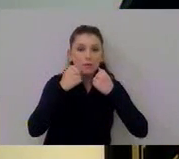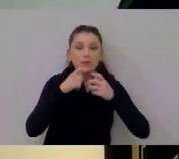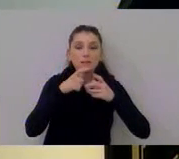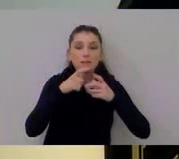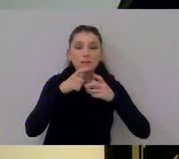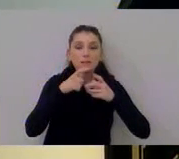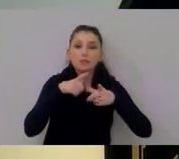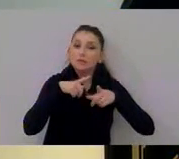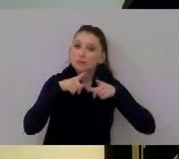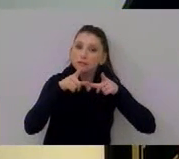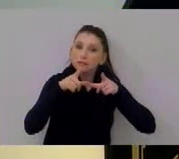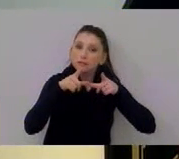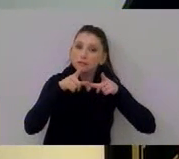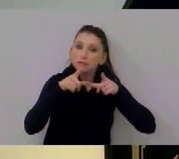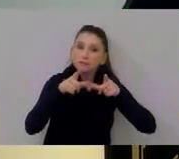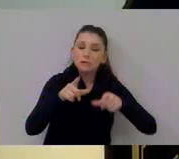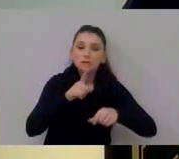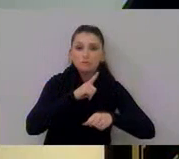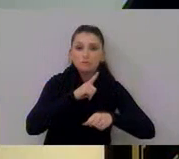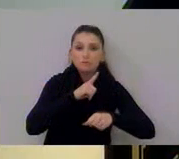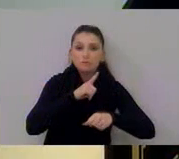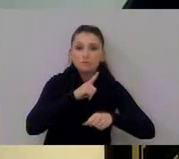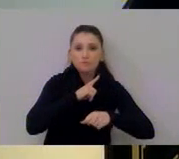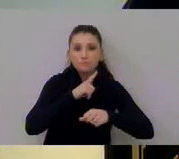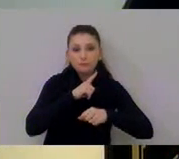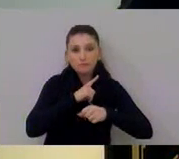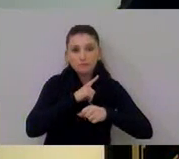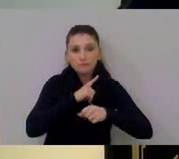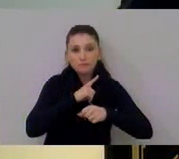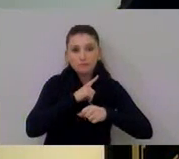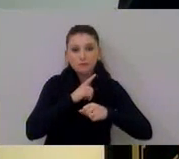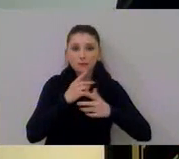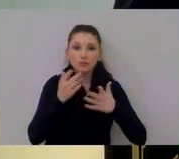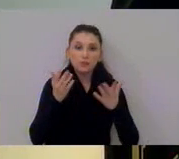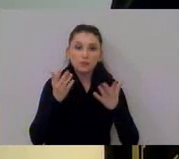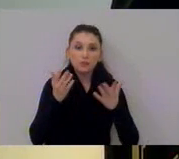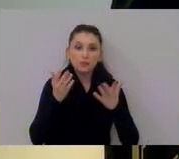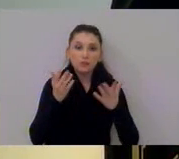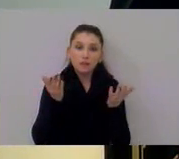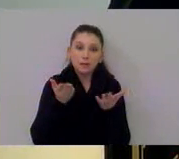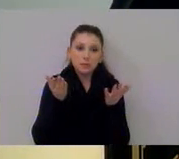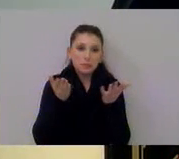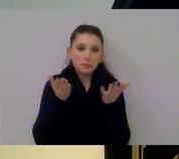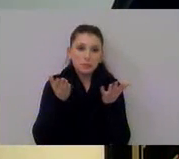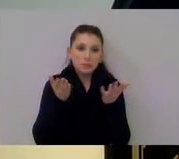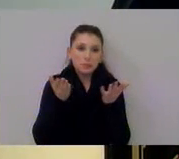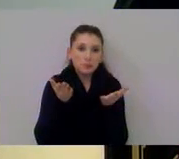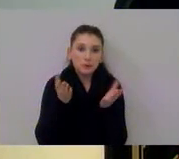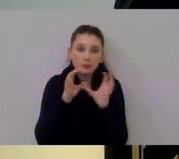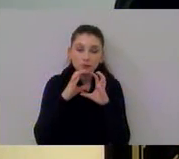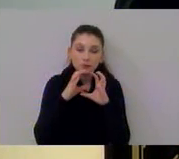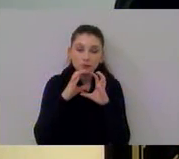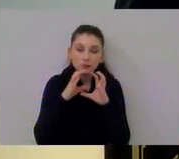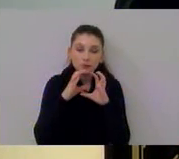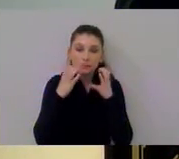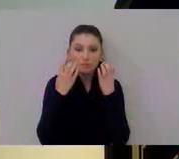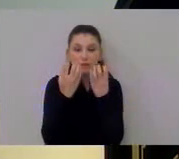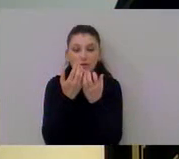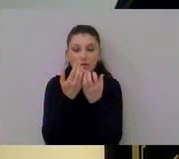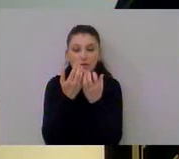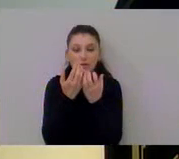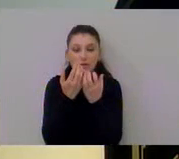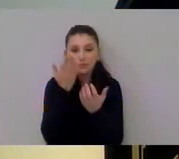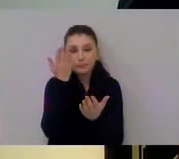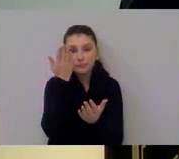agora prejudicando a comunidade, afim, e também a